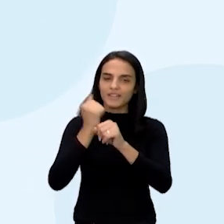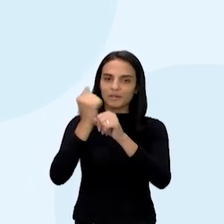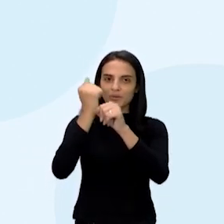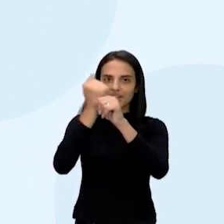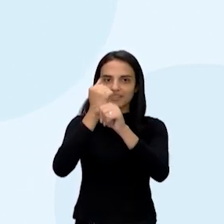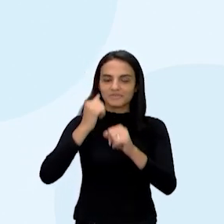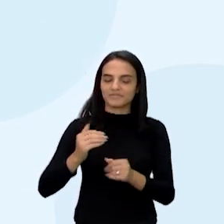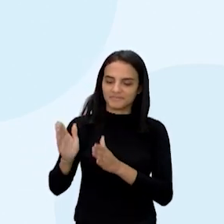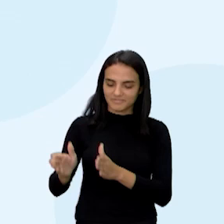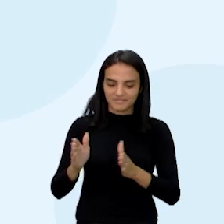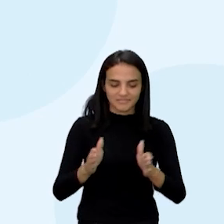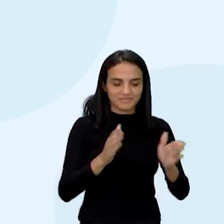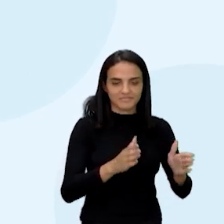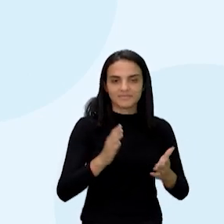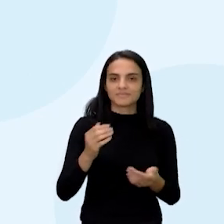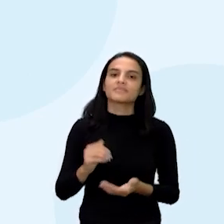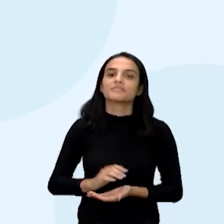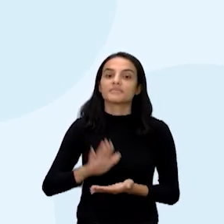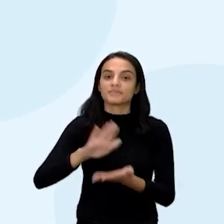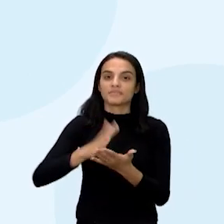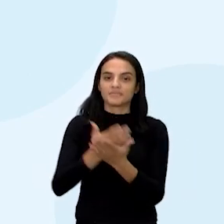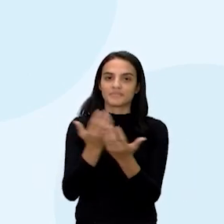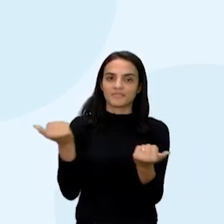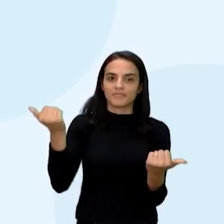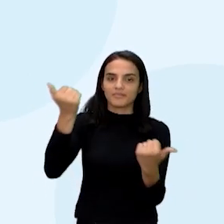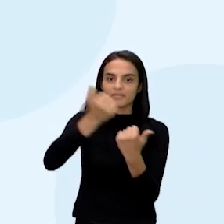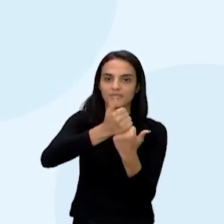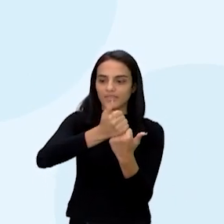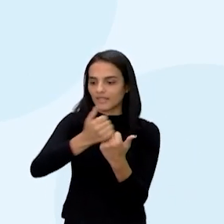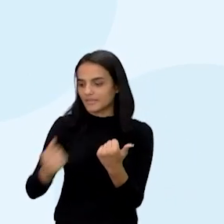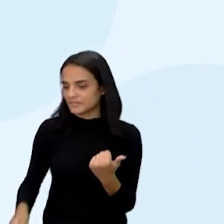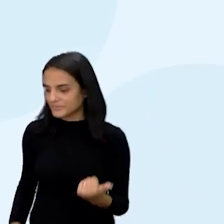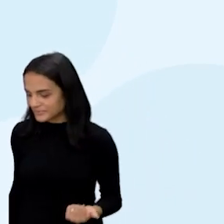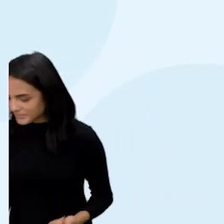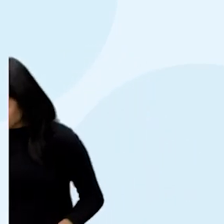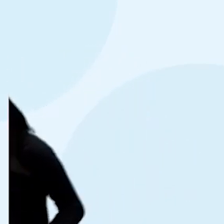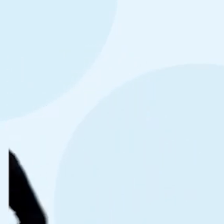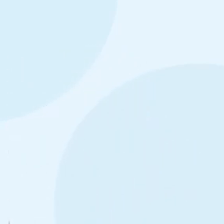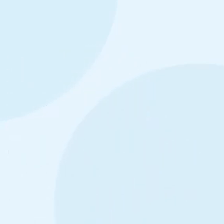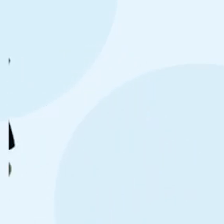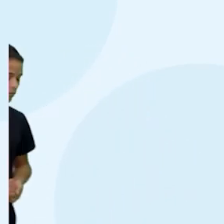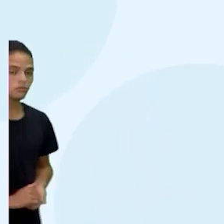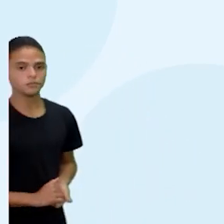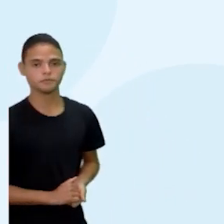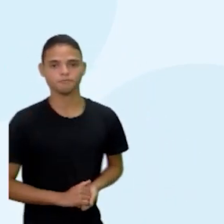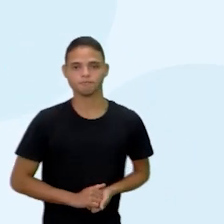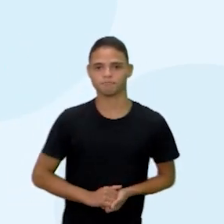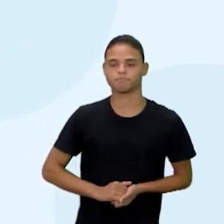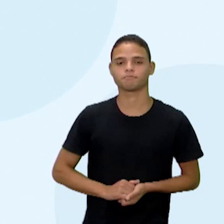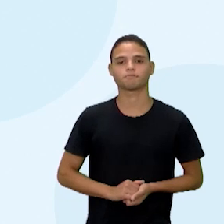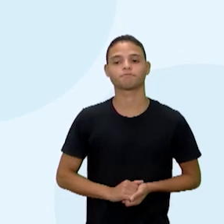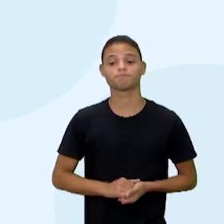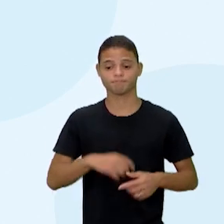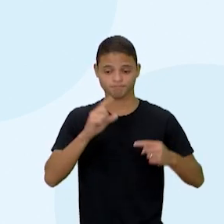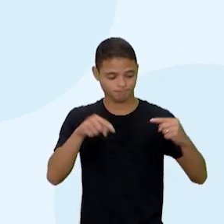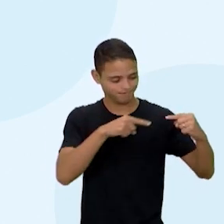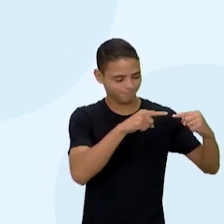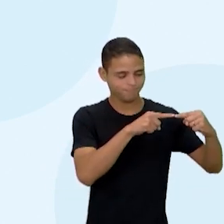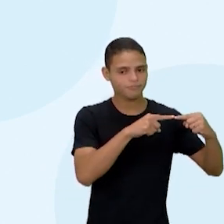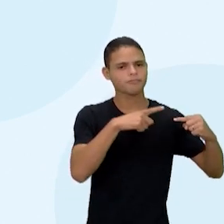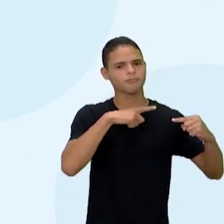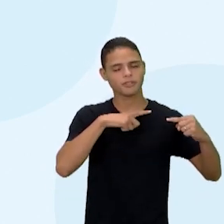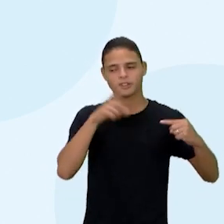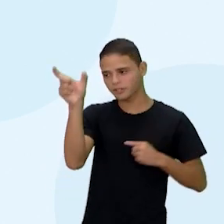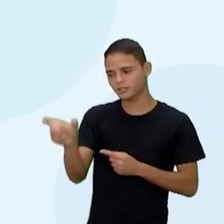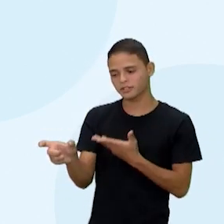passo a passo do projeto. Então, a gente definiu o objetivo, né? Então, ela tinha esse interesse grande por história